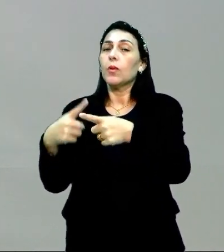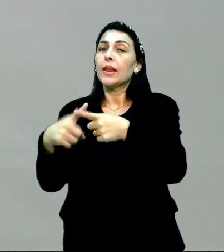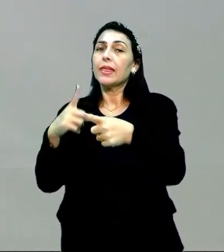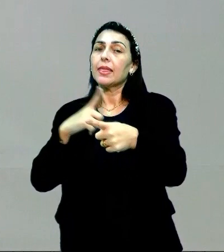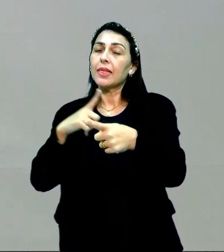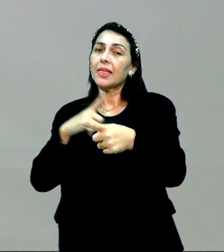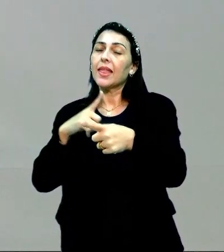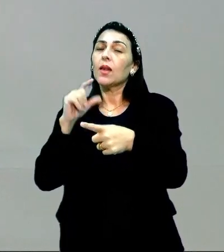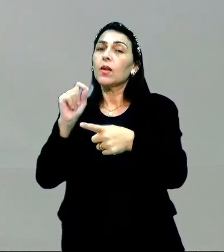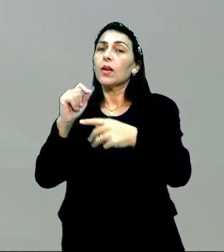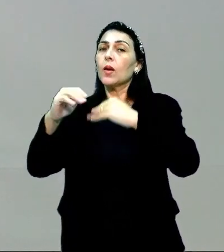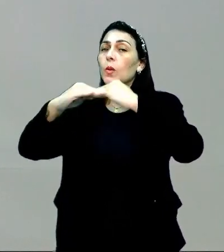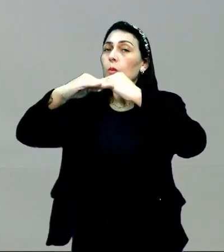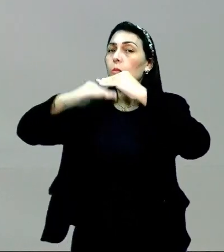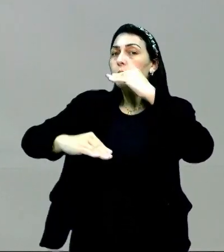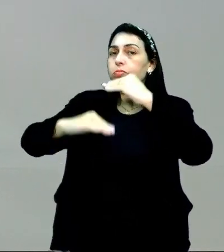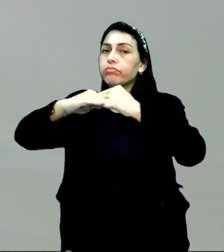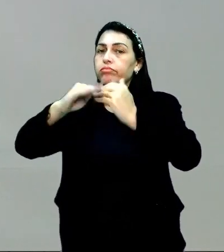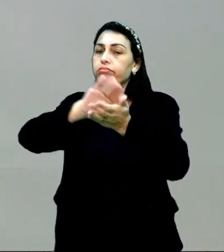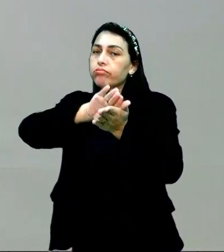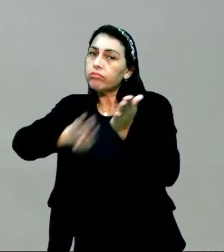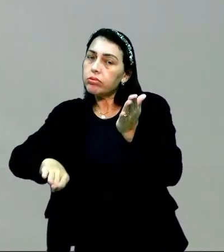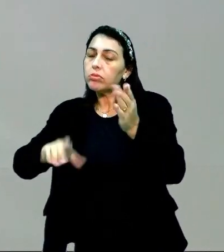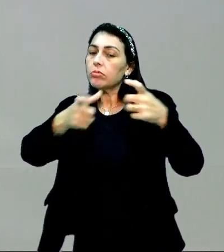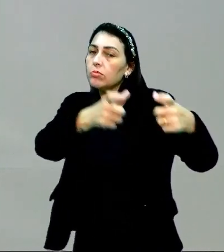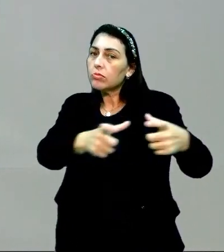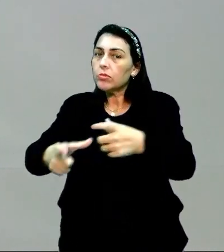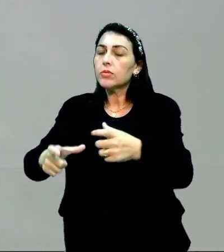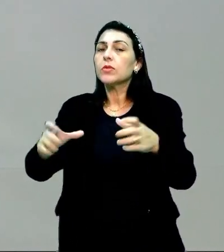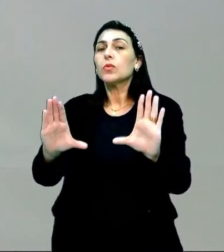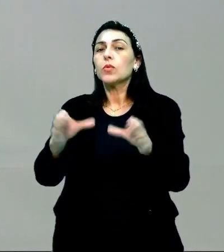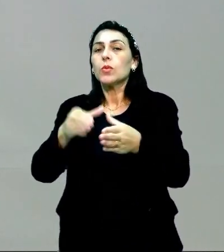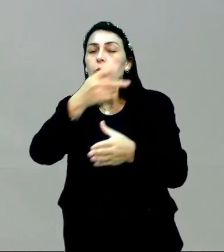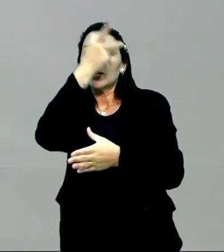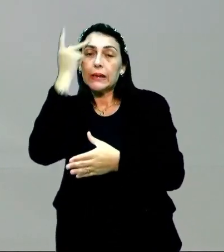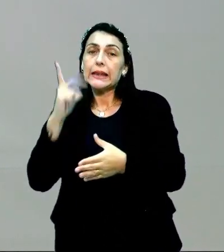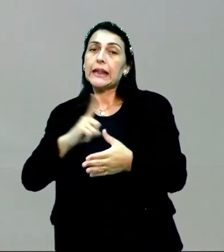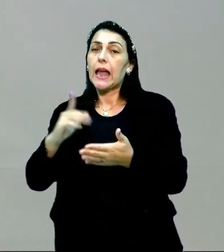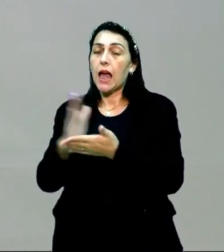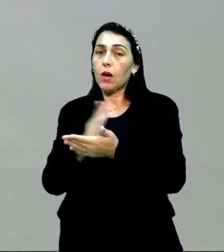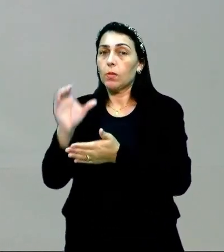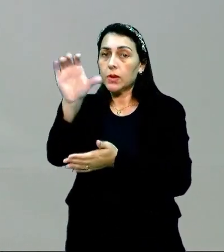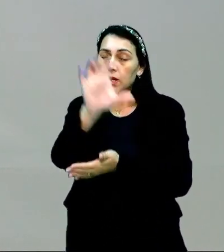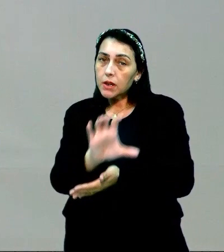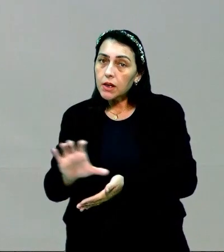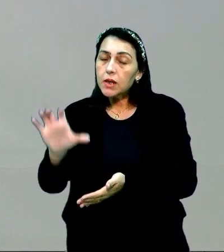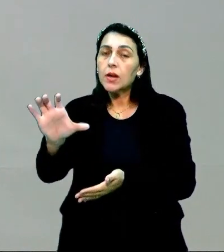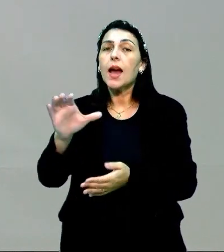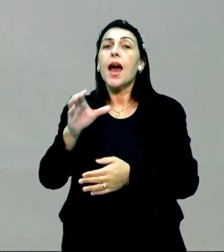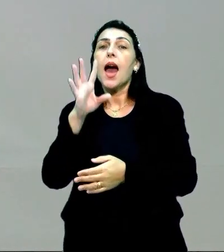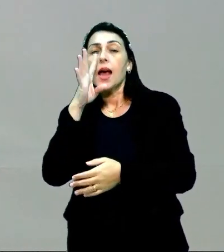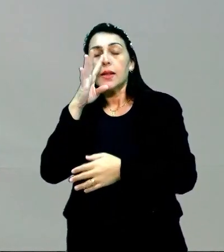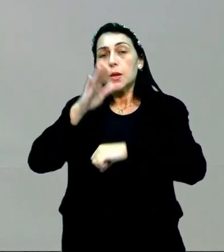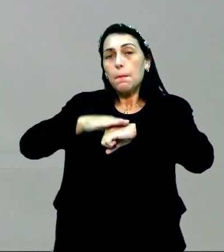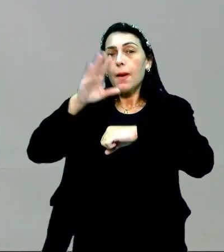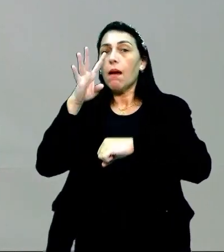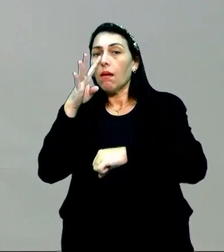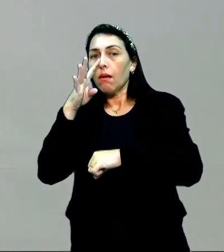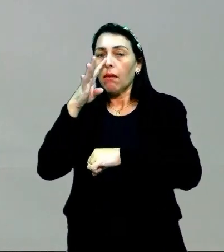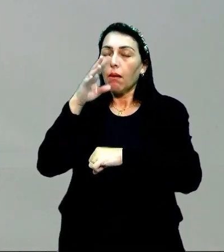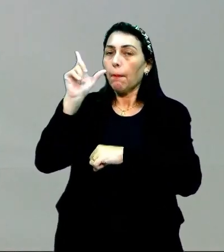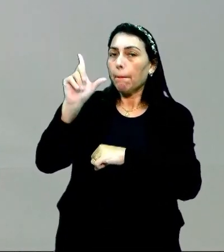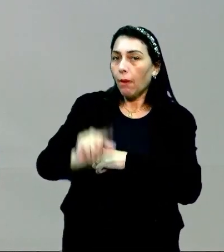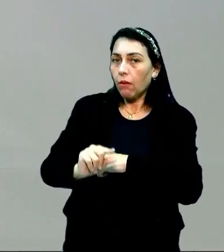existe uma exclusão de um determinado público e que existem algumas regiões que assistem mais e outras que assistem